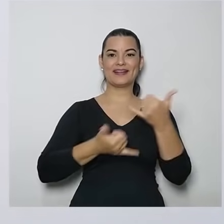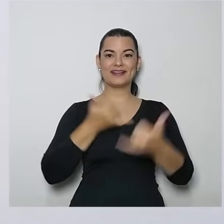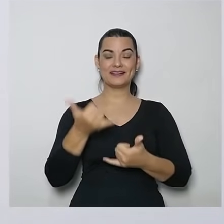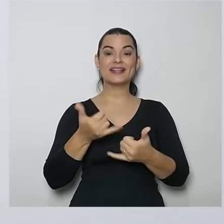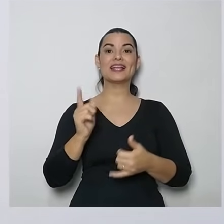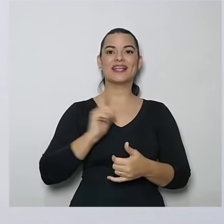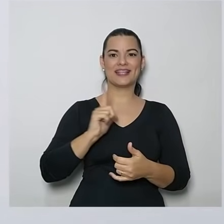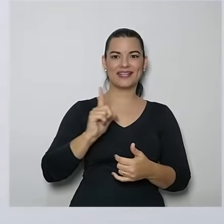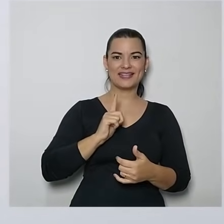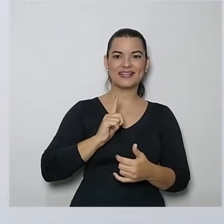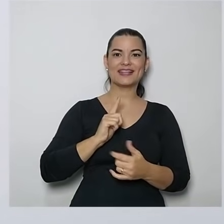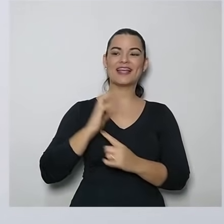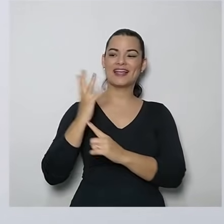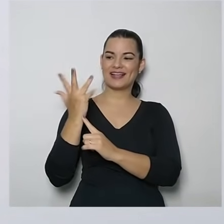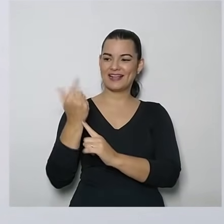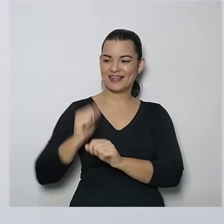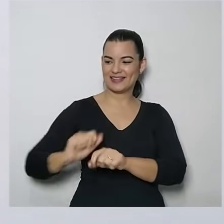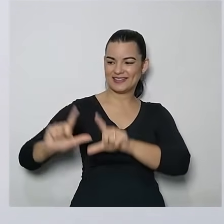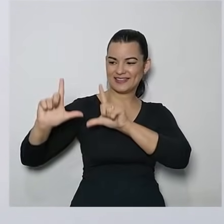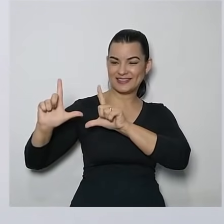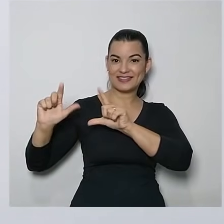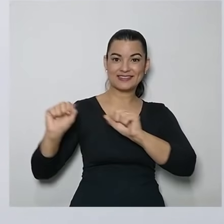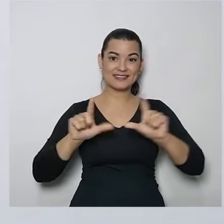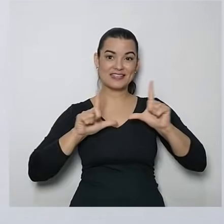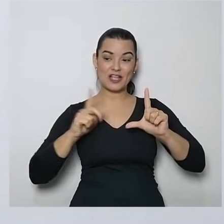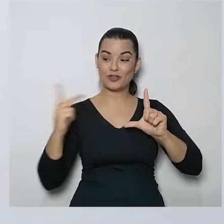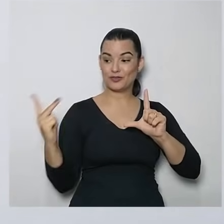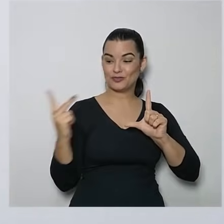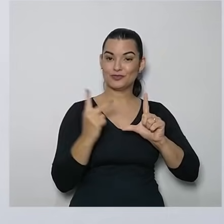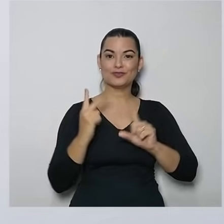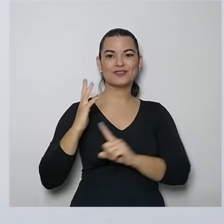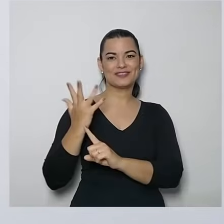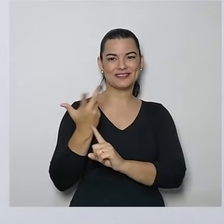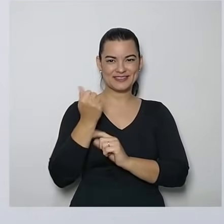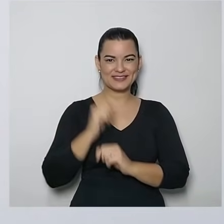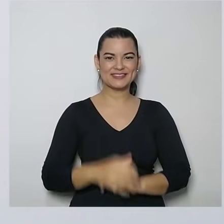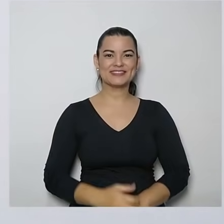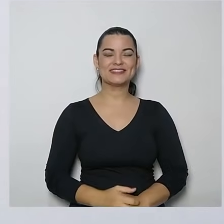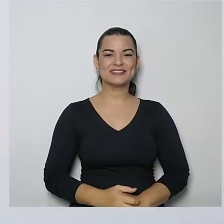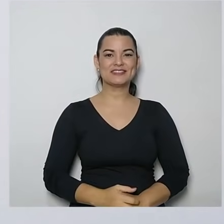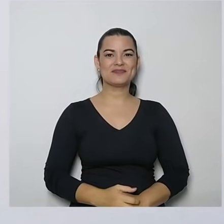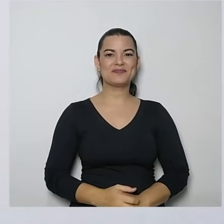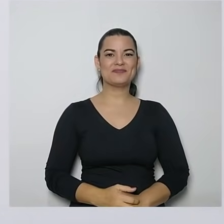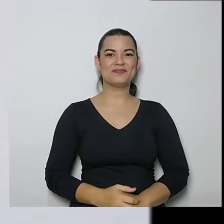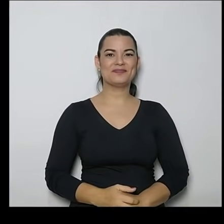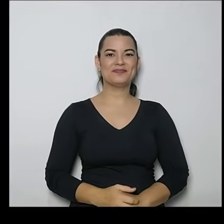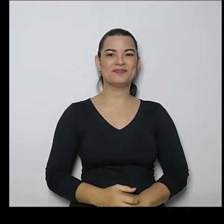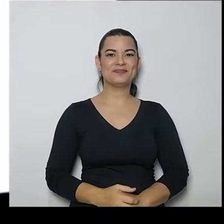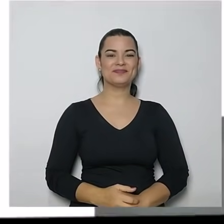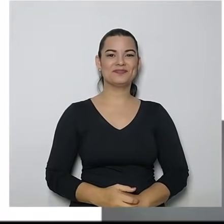tanto nas obras de Ivan Cruz quanto do Cândido Portinari. Vamos conferir.